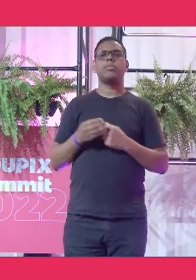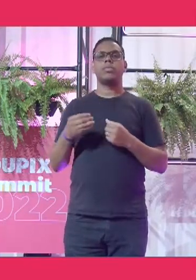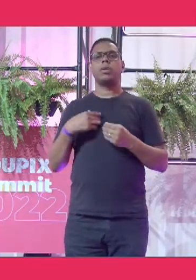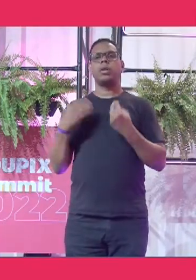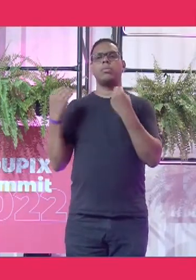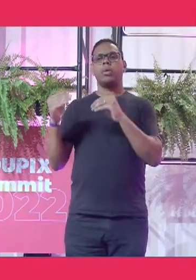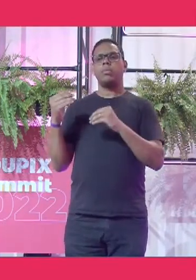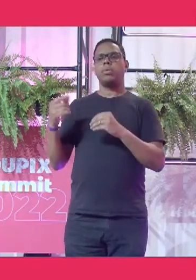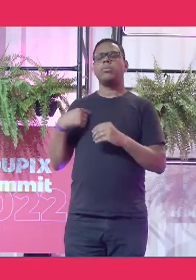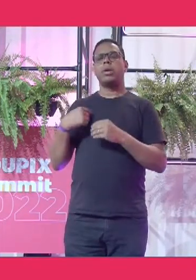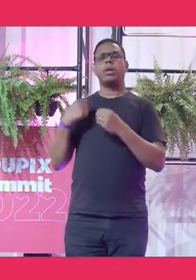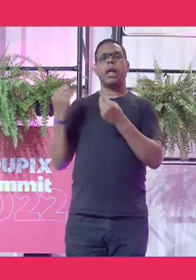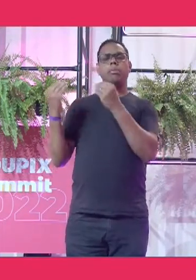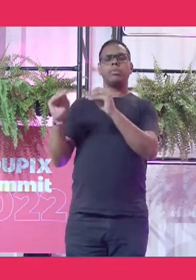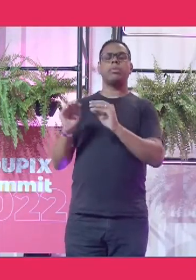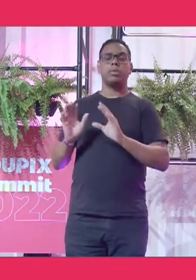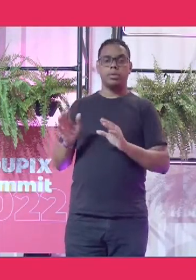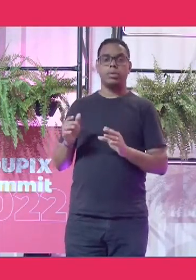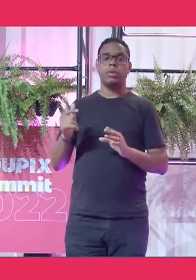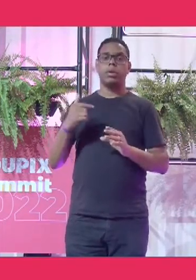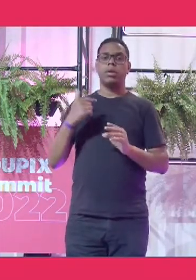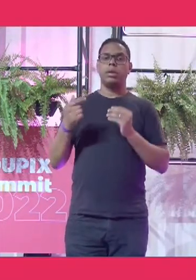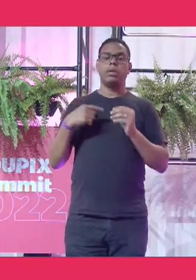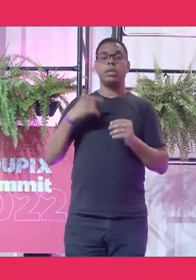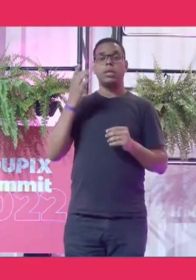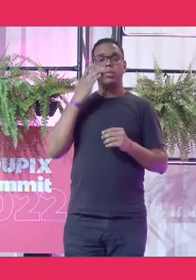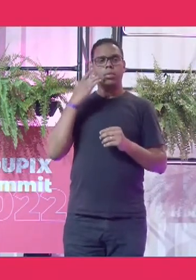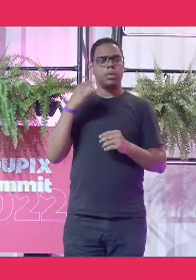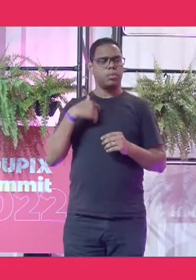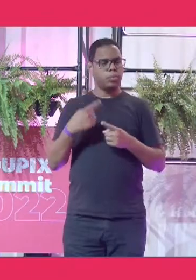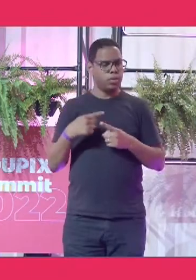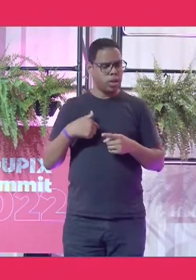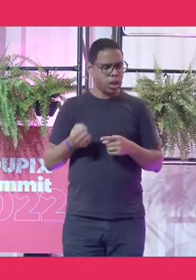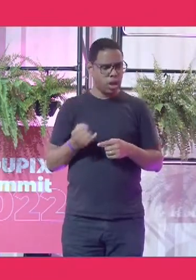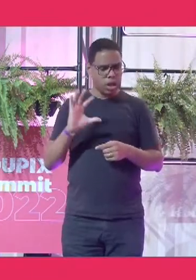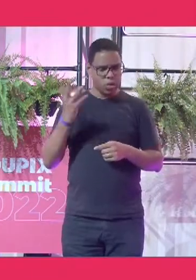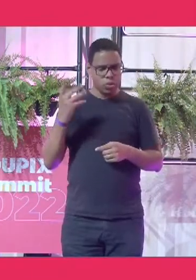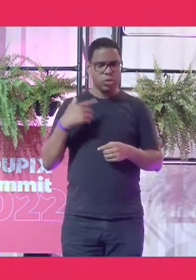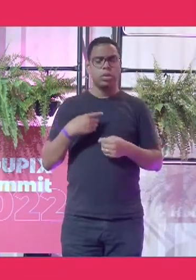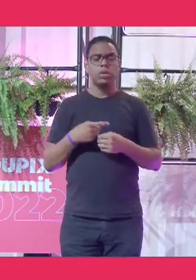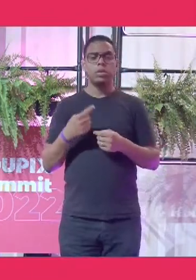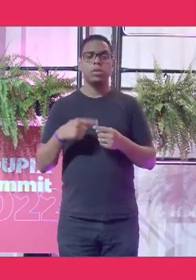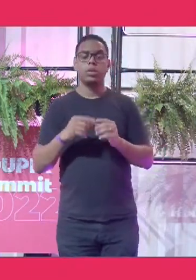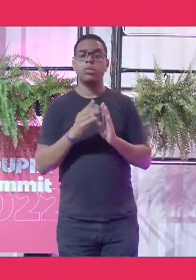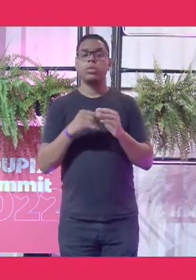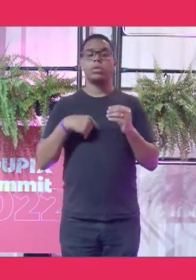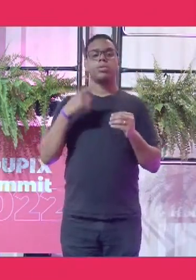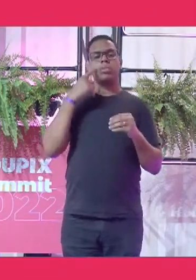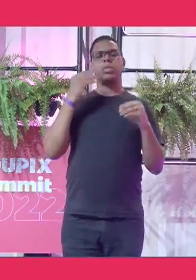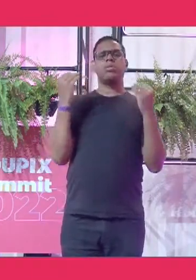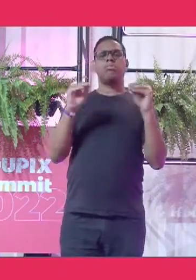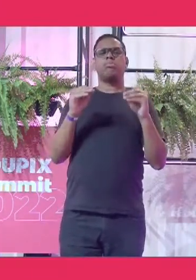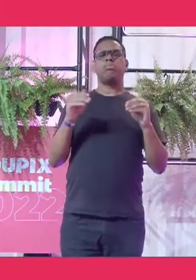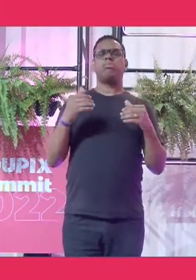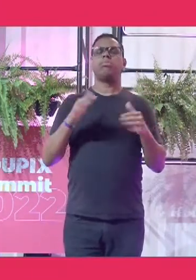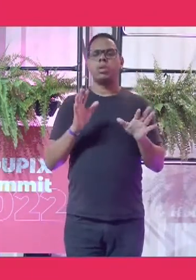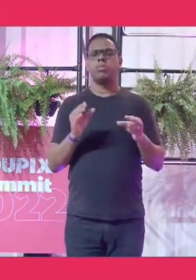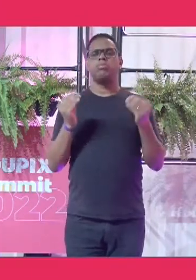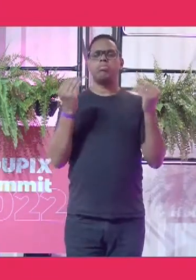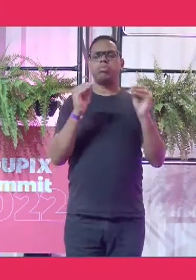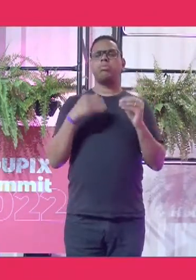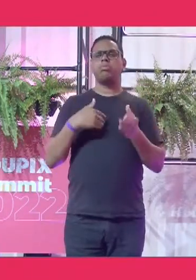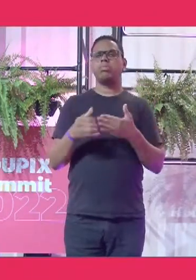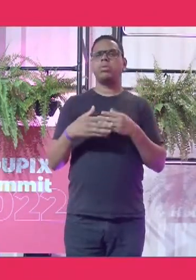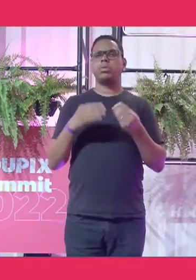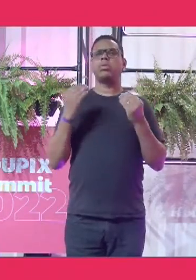postar, faz assim, vum. E aí você acorda no outro dia, tipo, caraca, o que aconteceu, né? Tipo, que é um conteúdo que você pensou, tipo, vou só colocar lá,